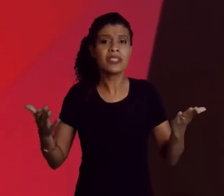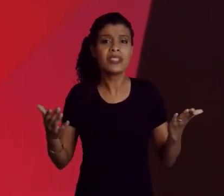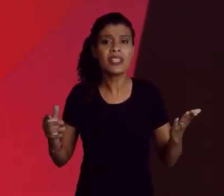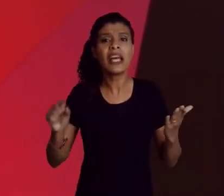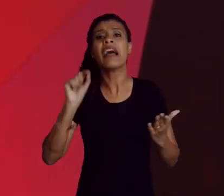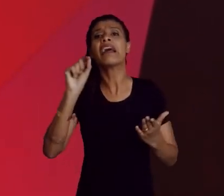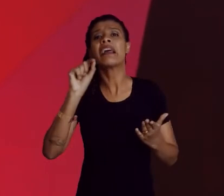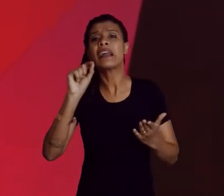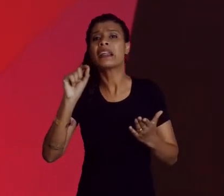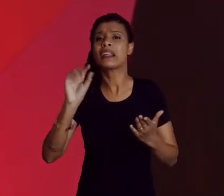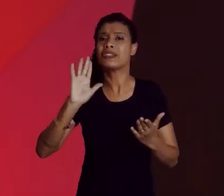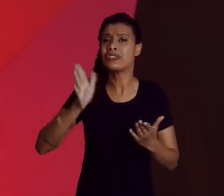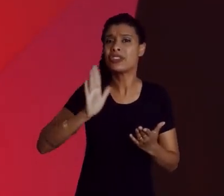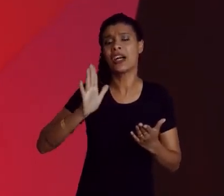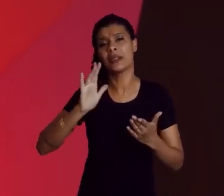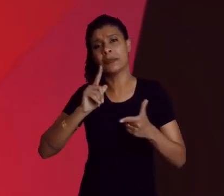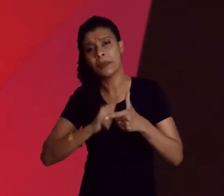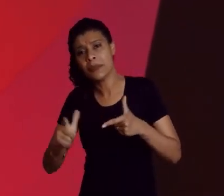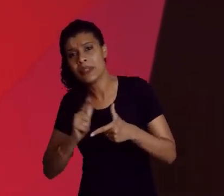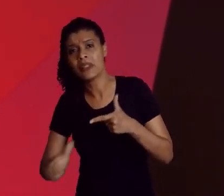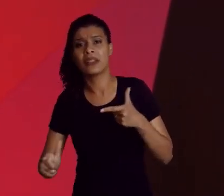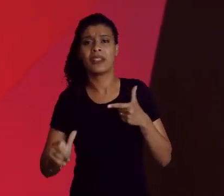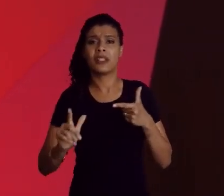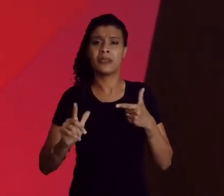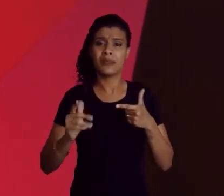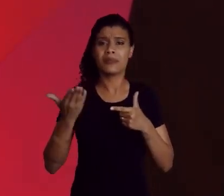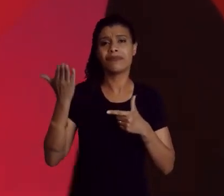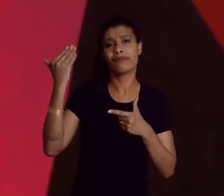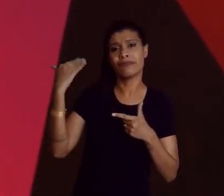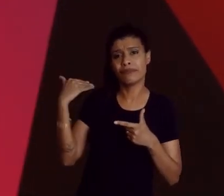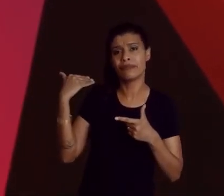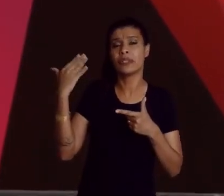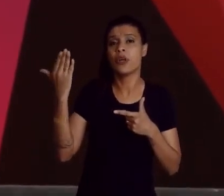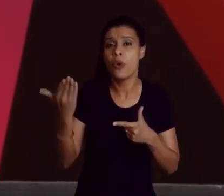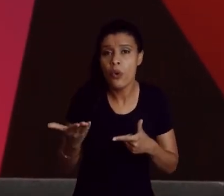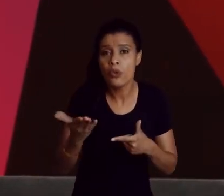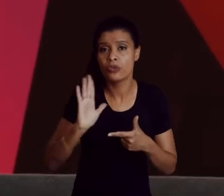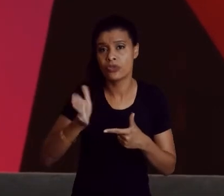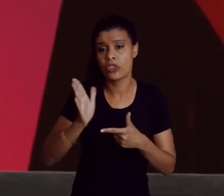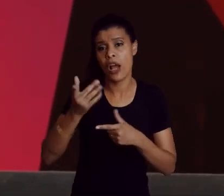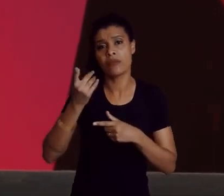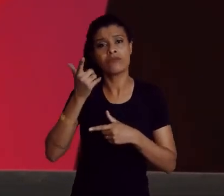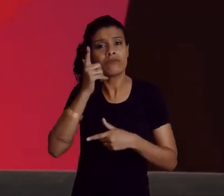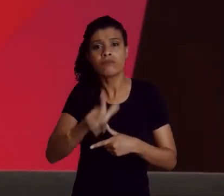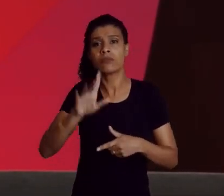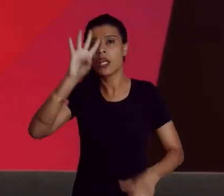ou passa por alguma crise ou algum problema vencido, para que depois você possa ajudar dezenas, centenas e milhares de